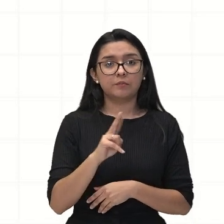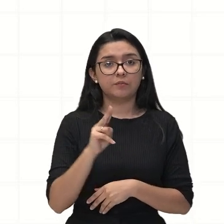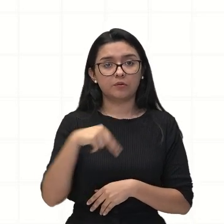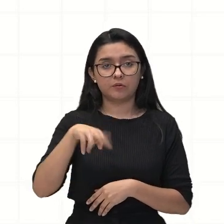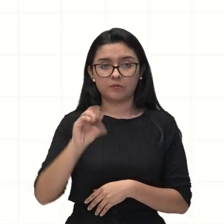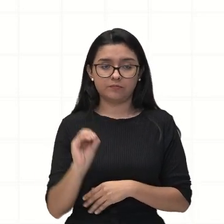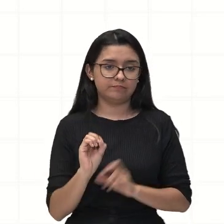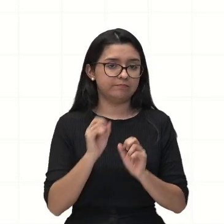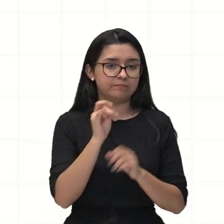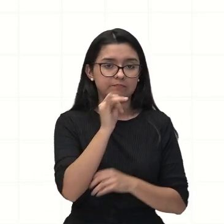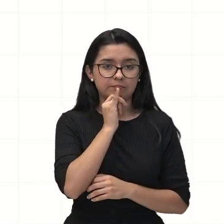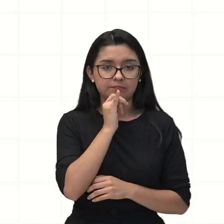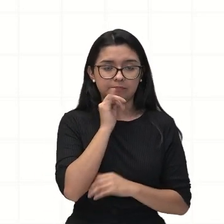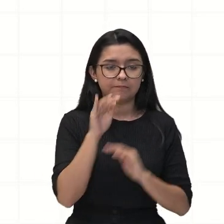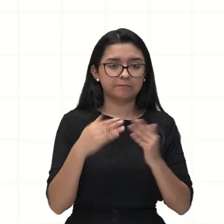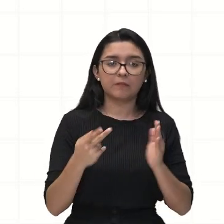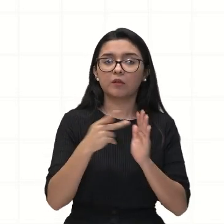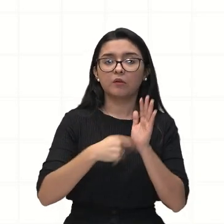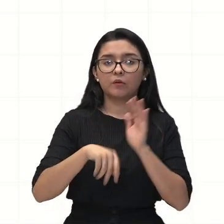Certo?